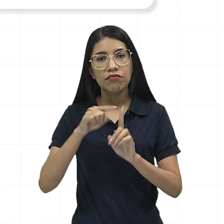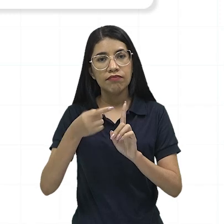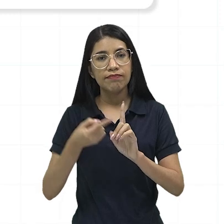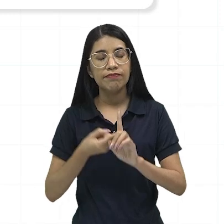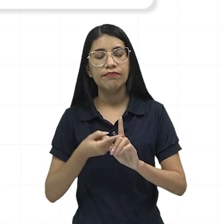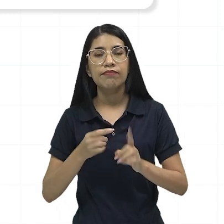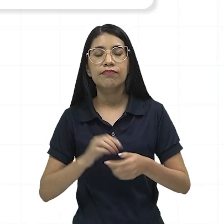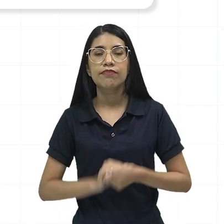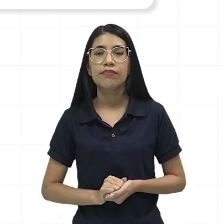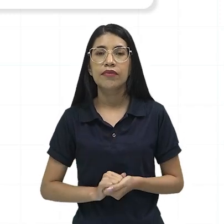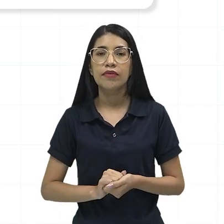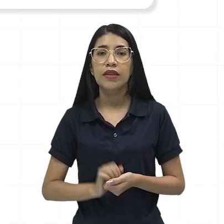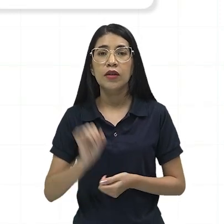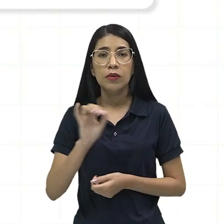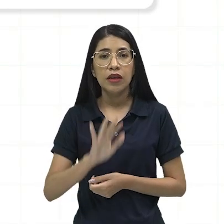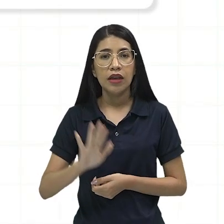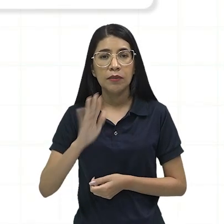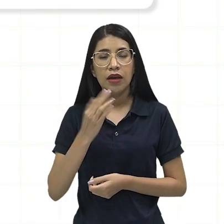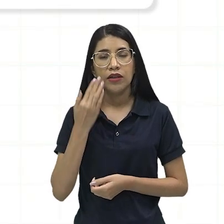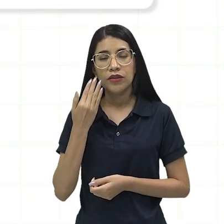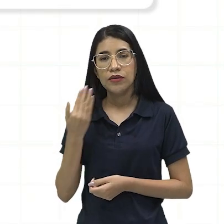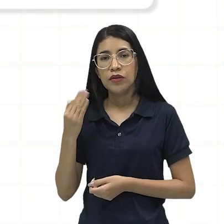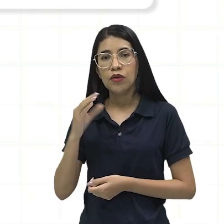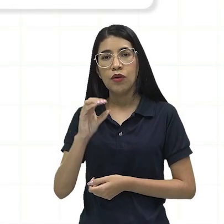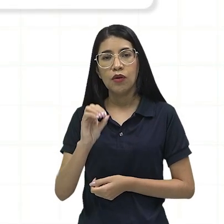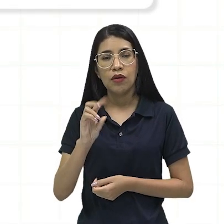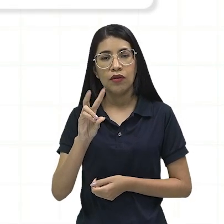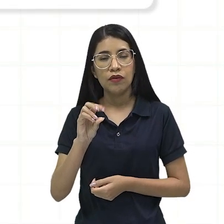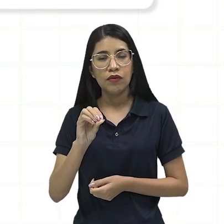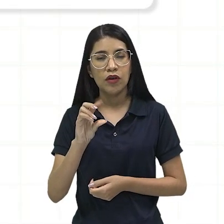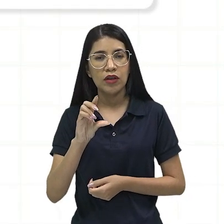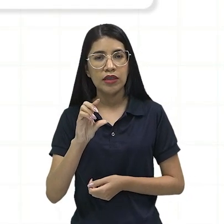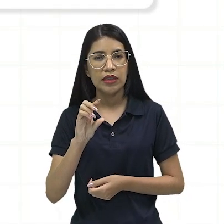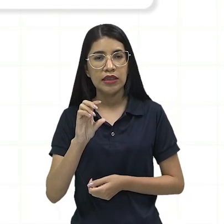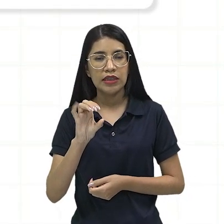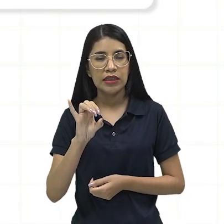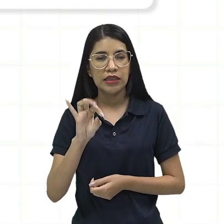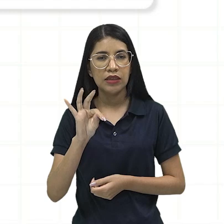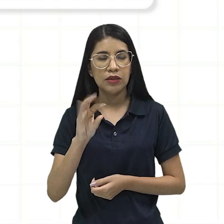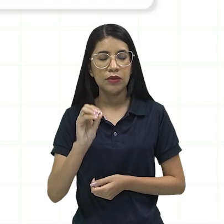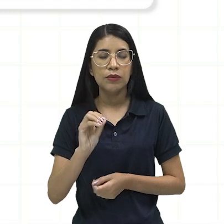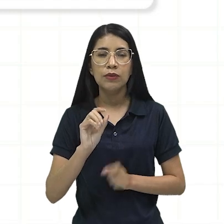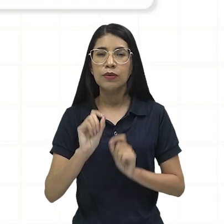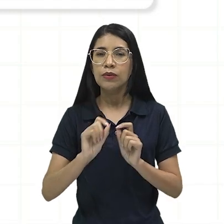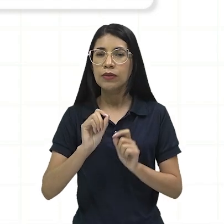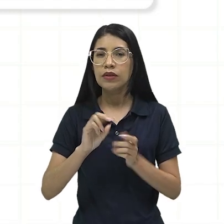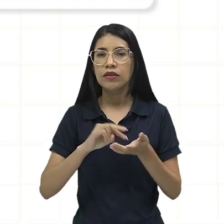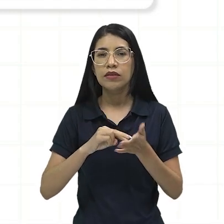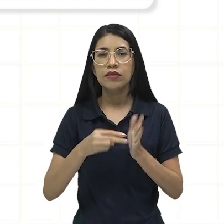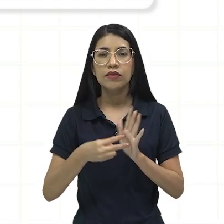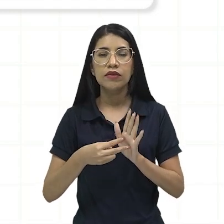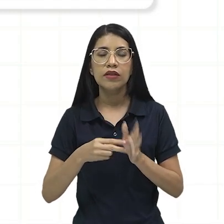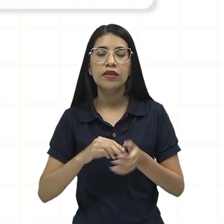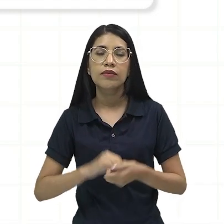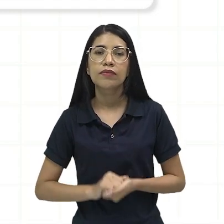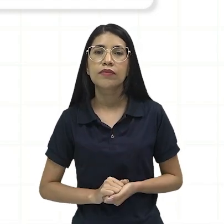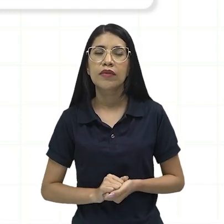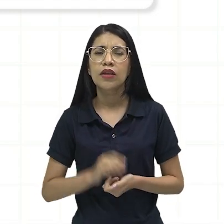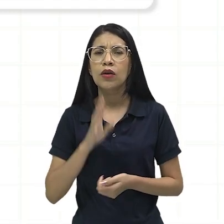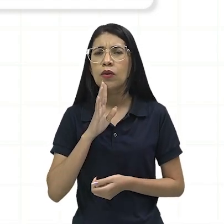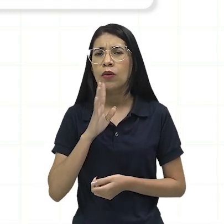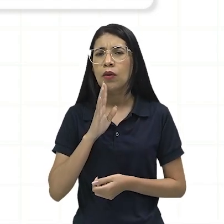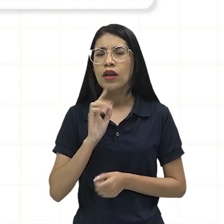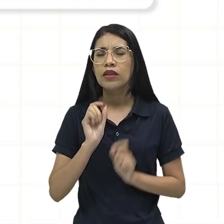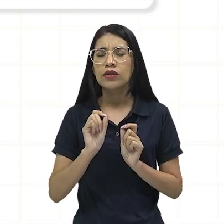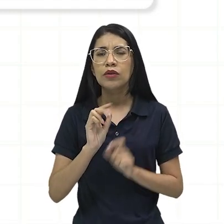temos a ilustração de um ovócito, mas o que seria o ovócito? Seria o que a gente chama ou que a gente conhece